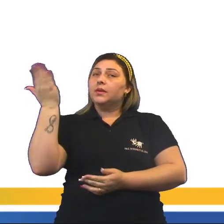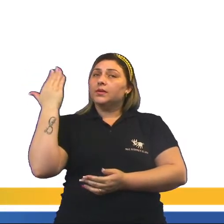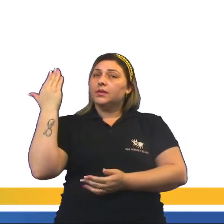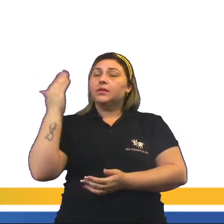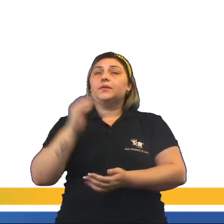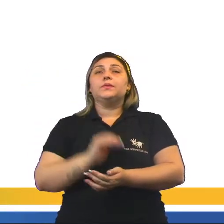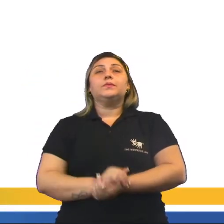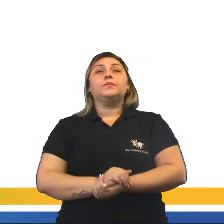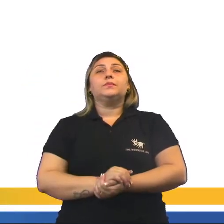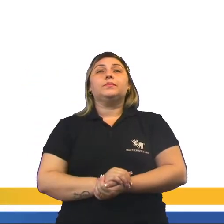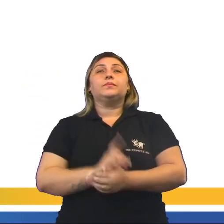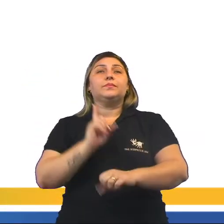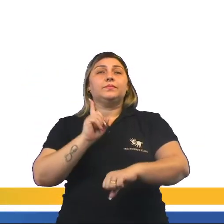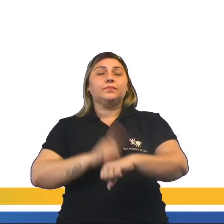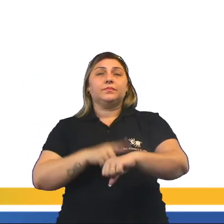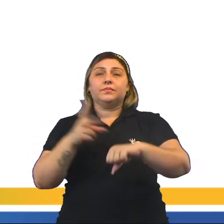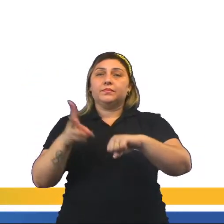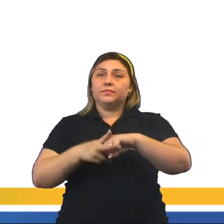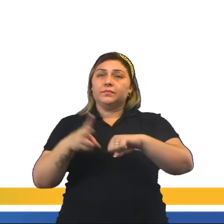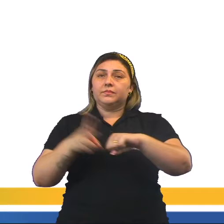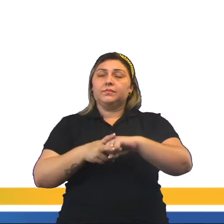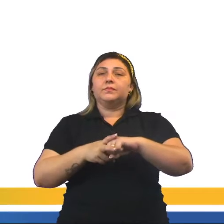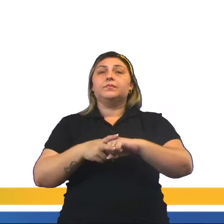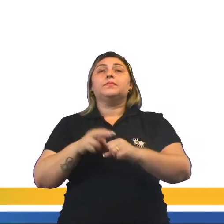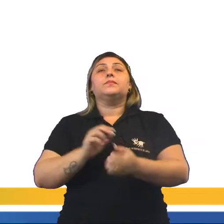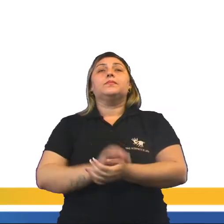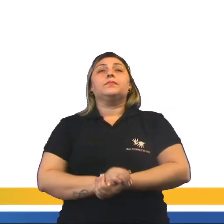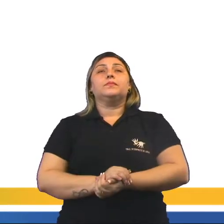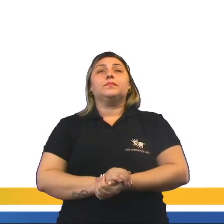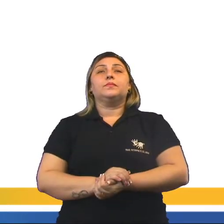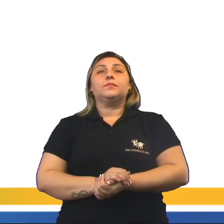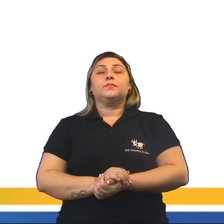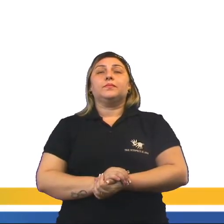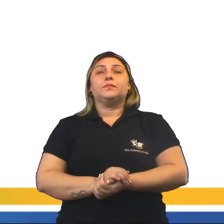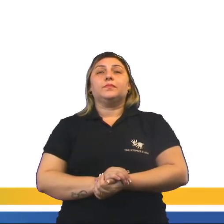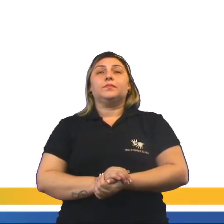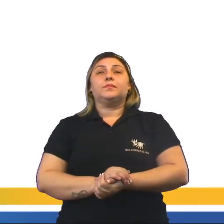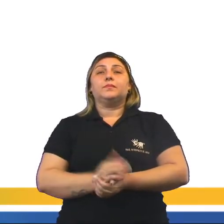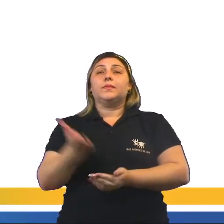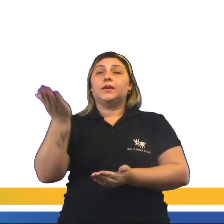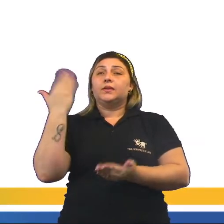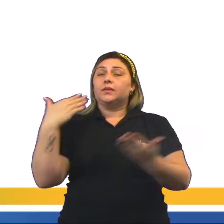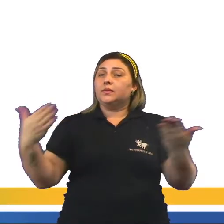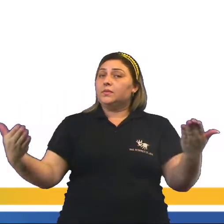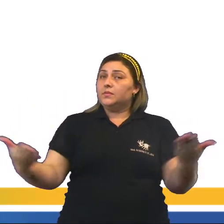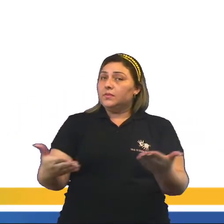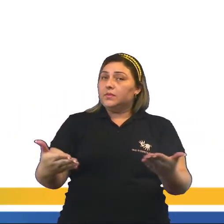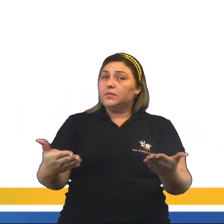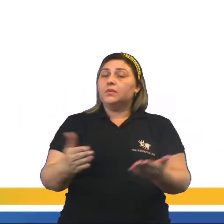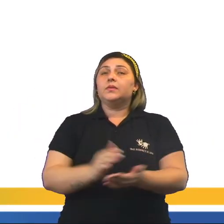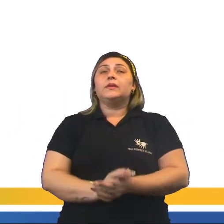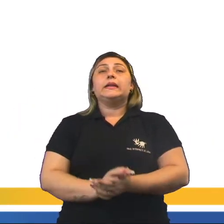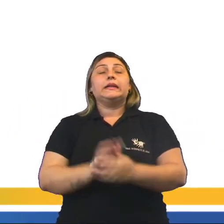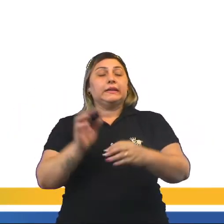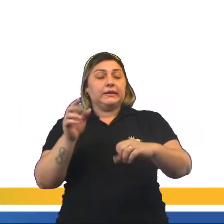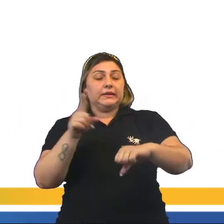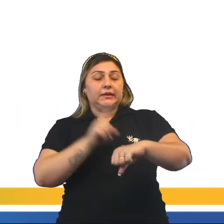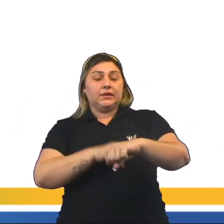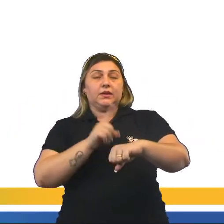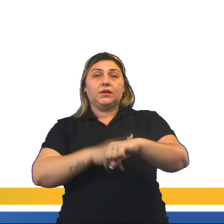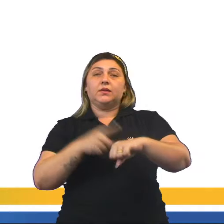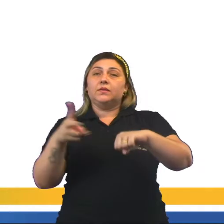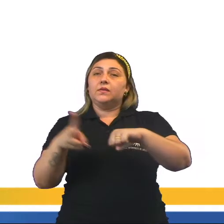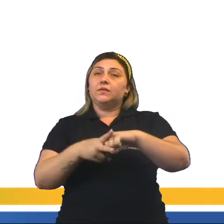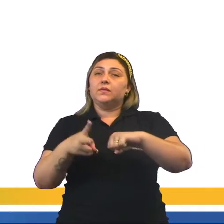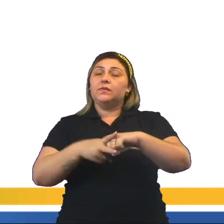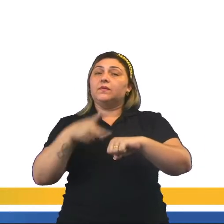passado. É um tempo verbal chamado simple past, ou o pretérito perfeito, né, em português. E é sobre esse tempo verbal que nós vamos